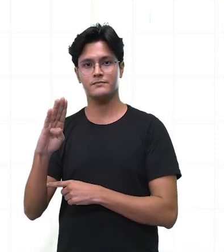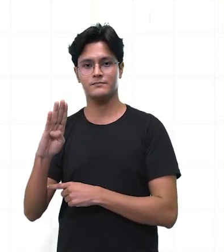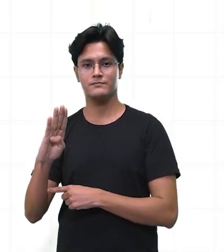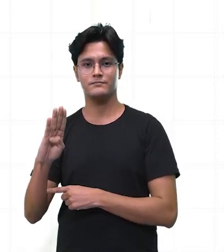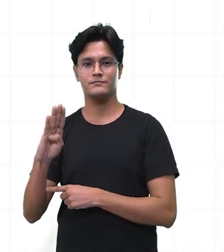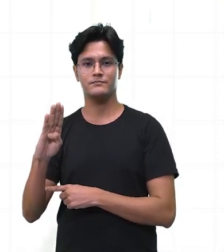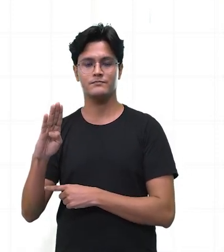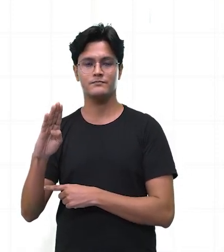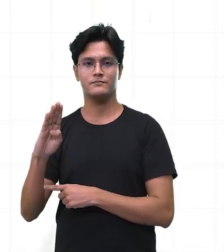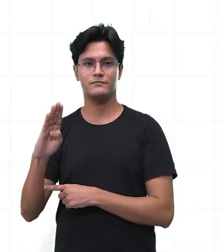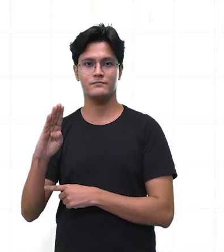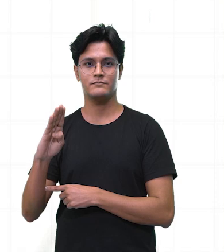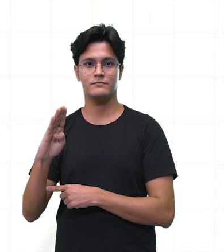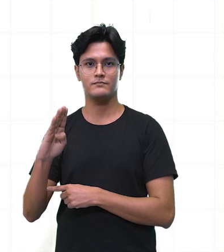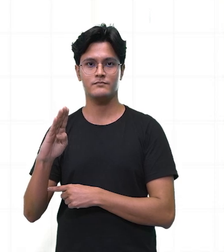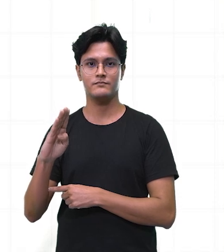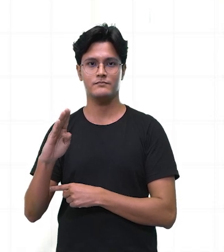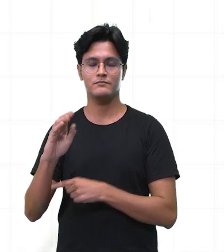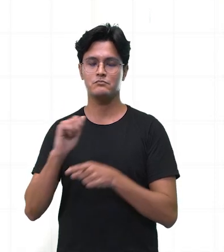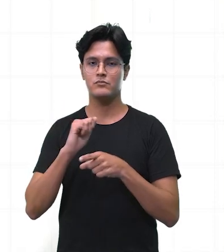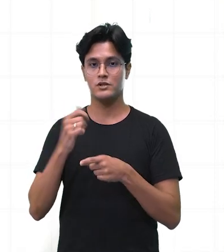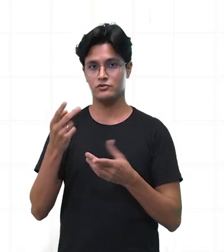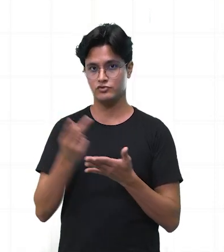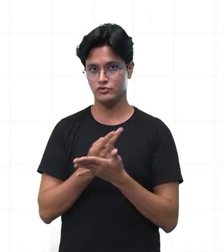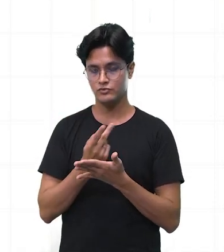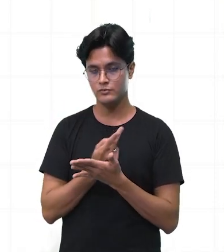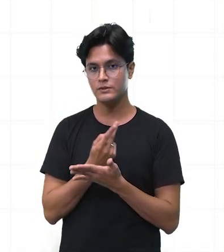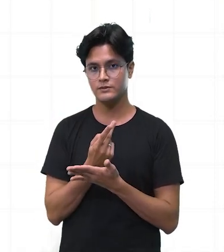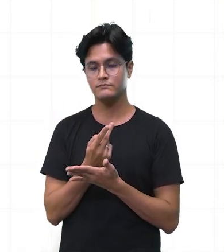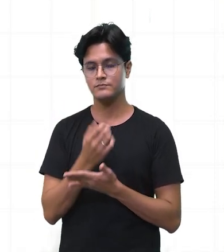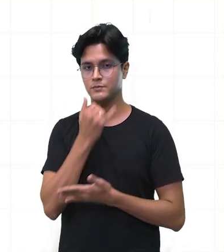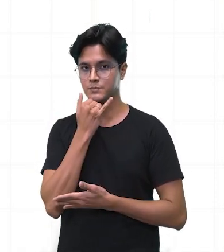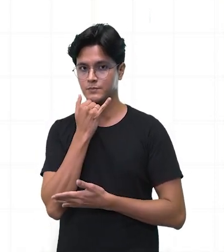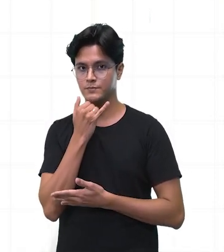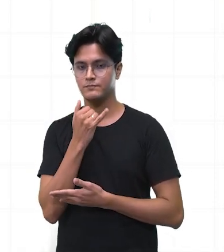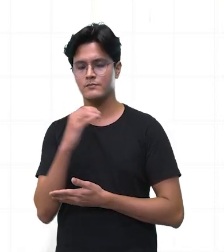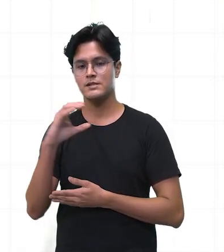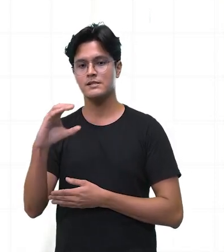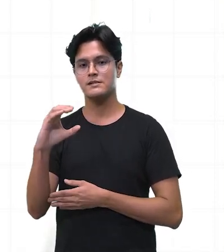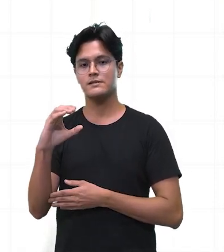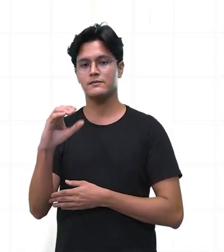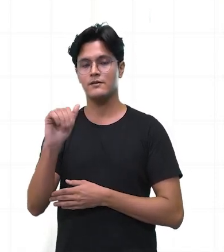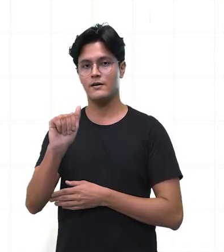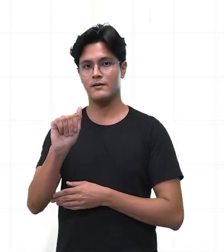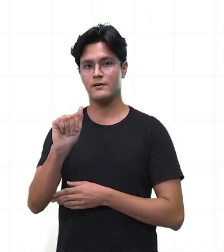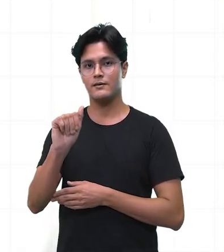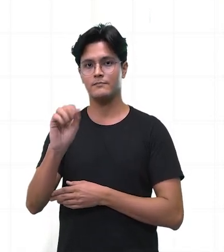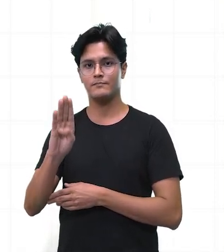CB... Opa, desculpa, voltando aqui. Ele será o ângulo